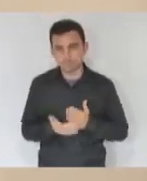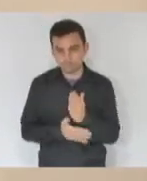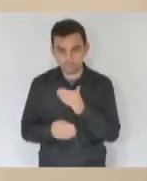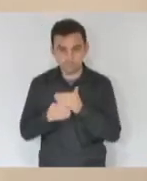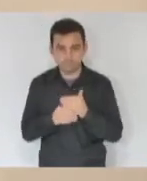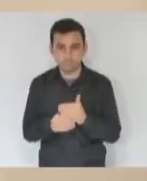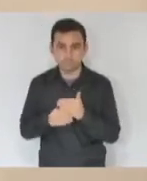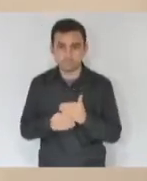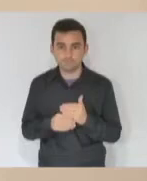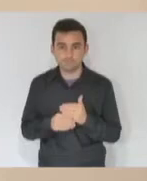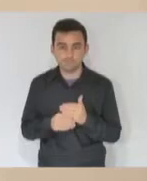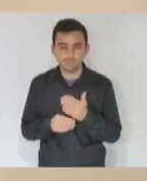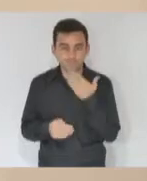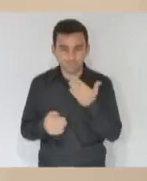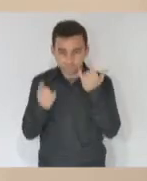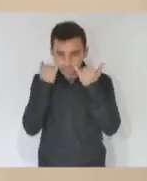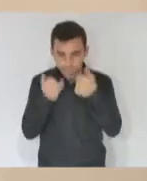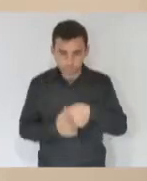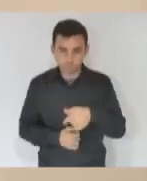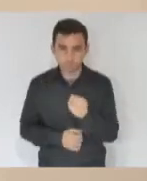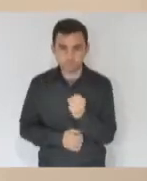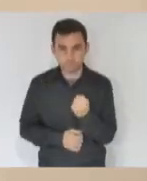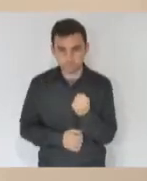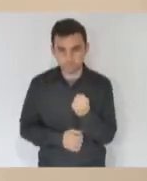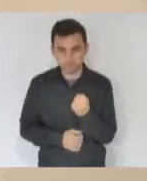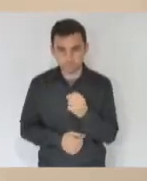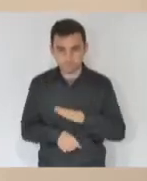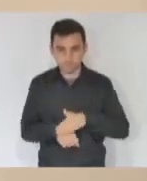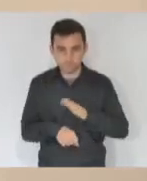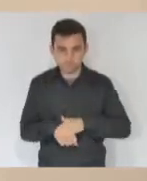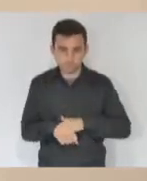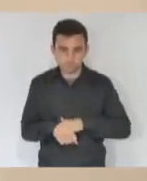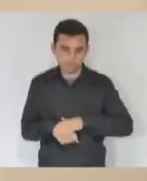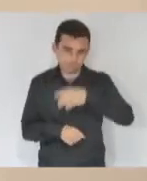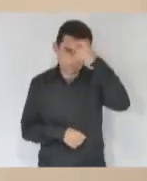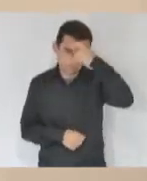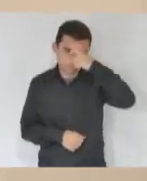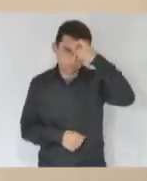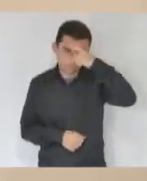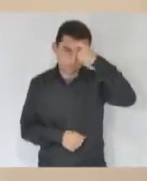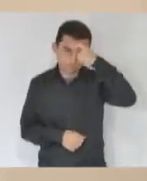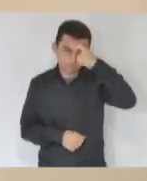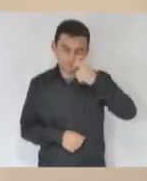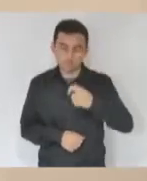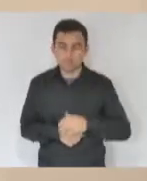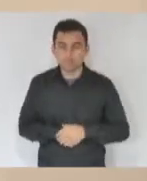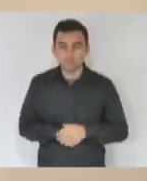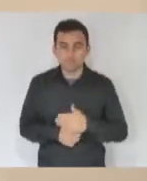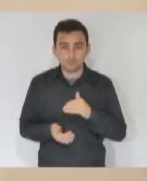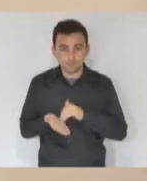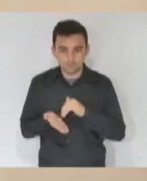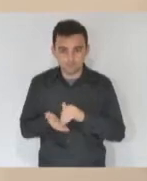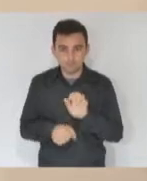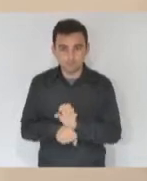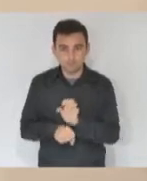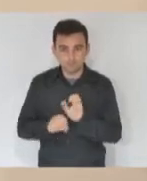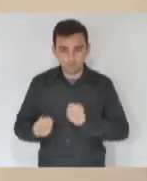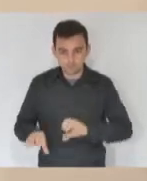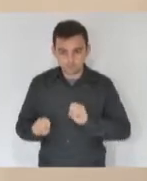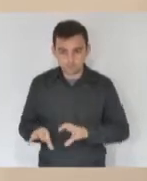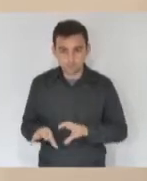unanimidade. Pedido de informação 78, autoria deputado Maurício Scudilark, solicitando ao secretário de Estado da